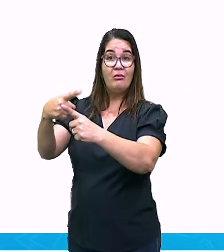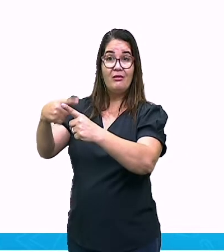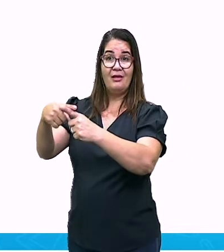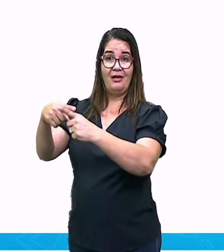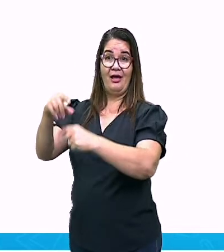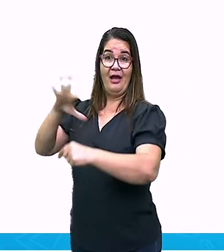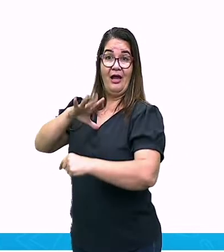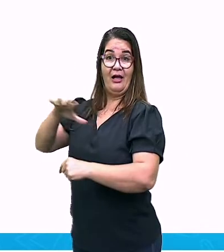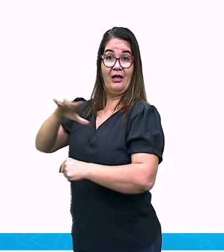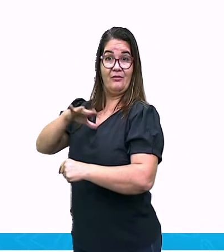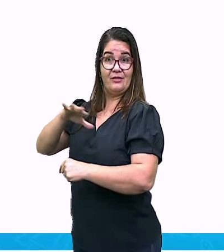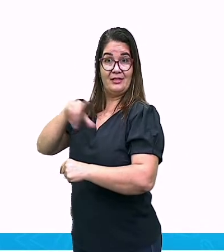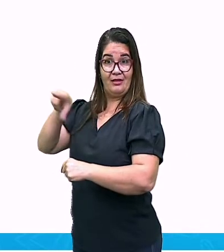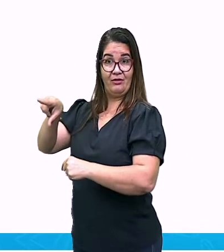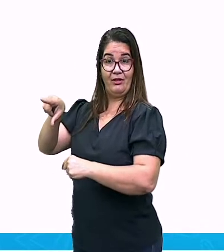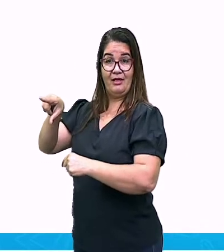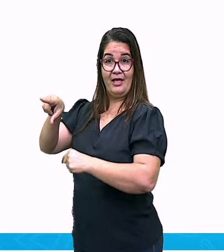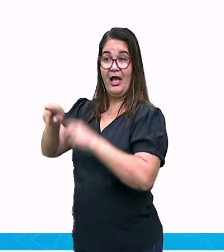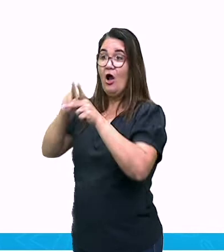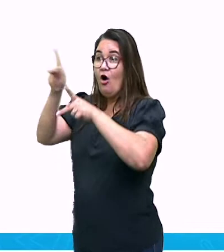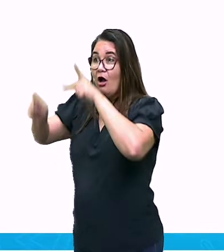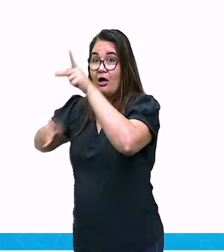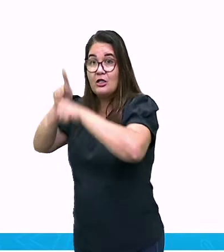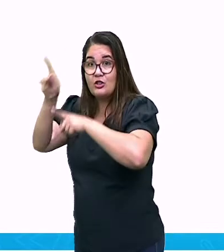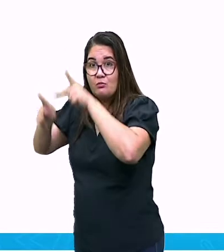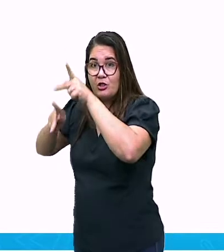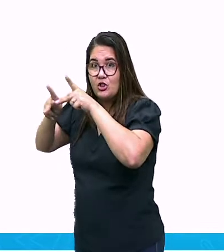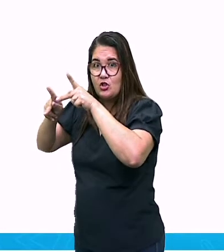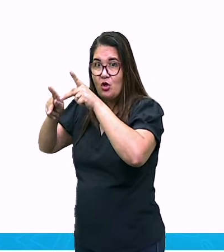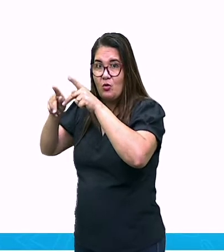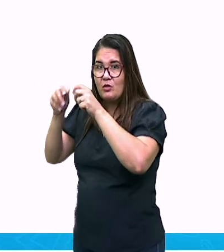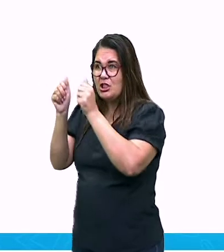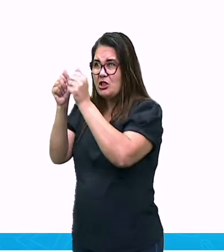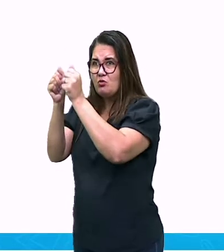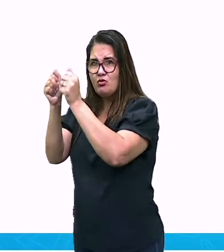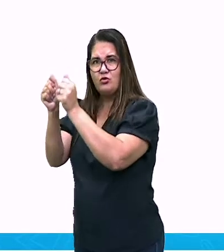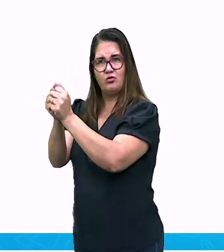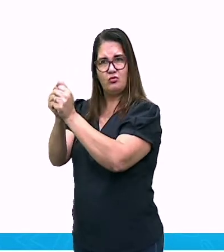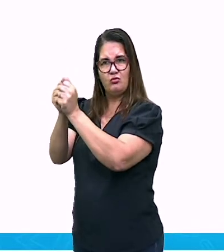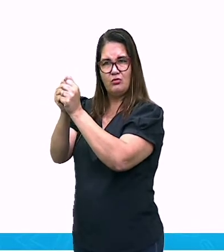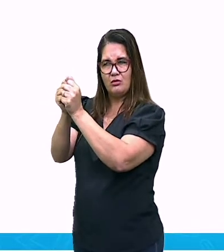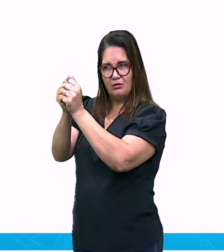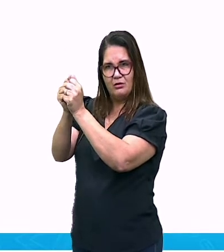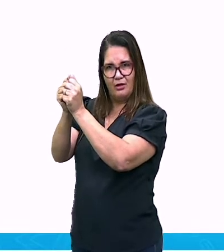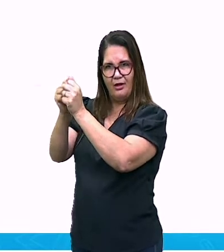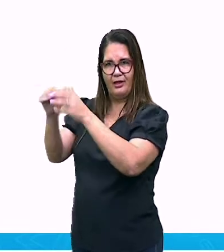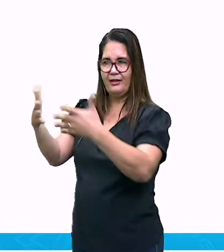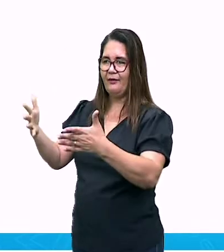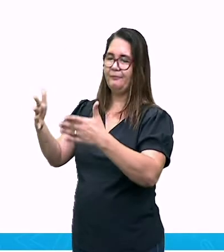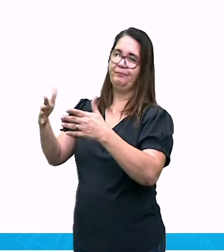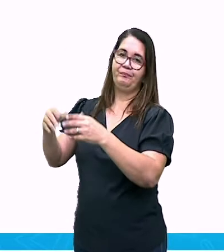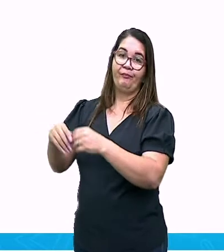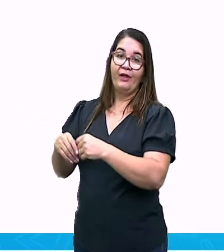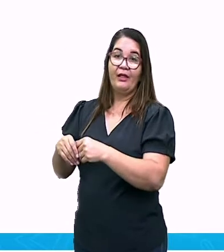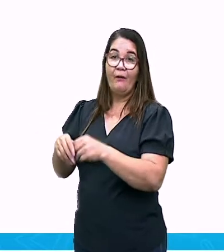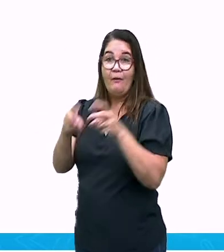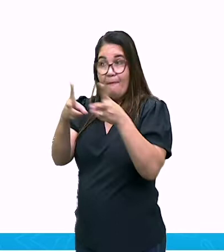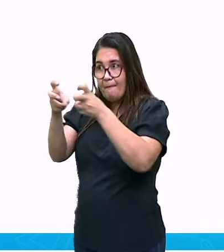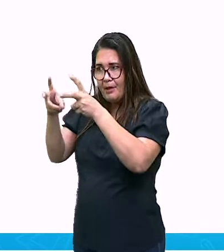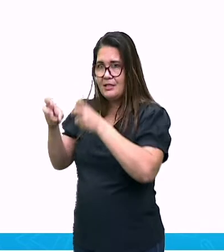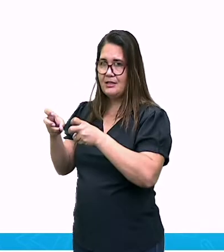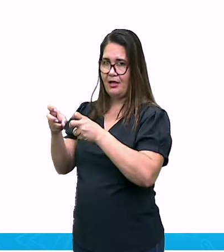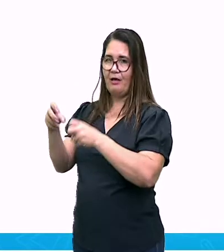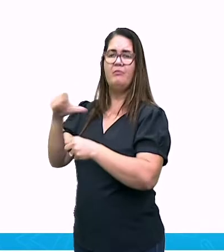quê? Extinguido essa área verde. O que vai gerar para nós um outro assunto logo depois, que vão trazer